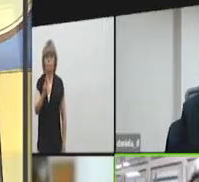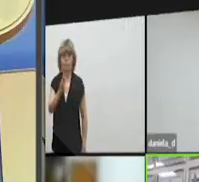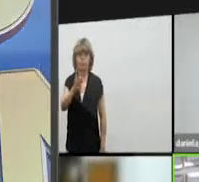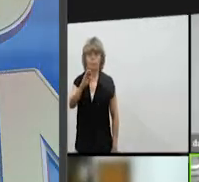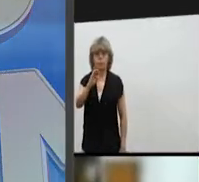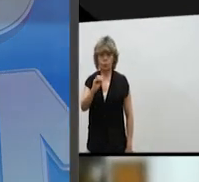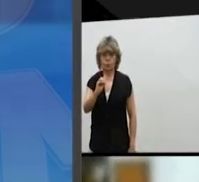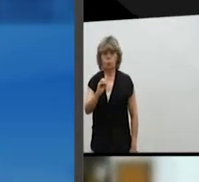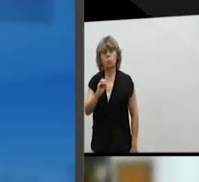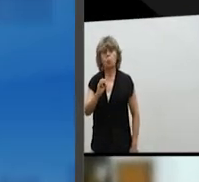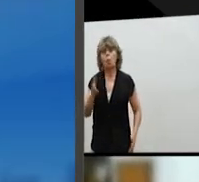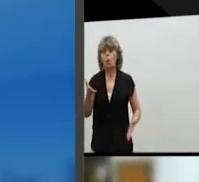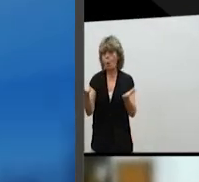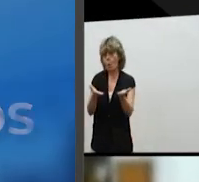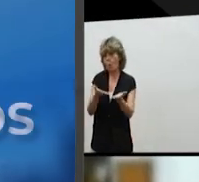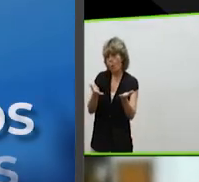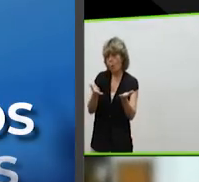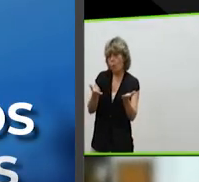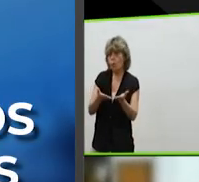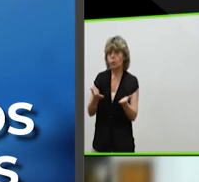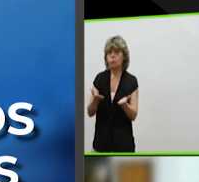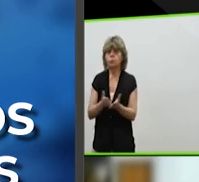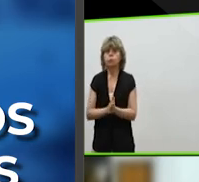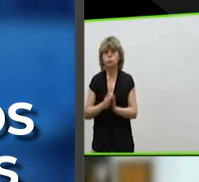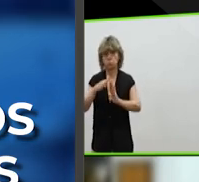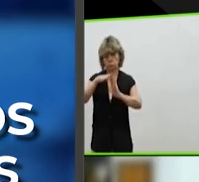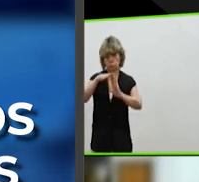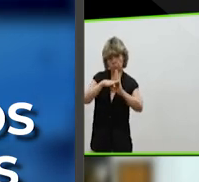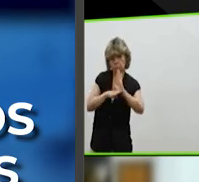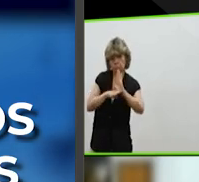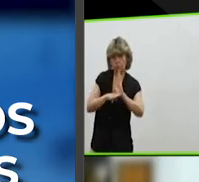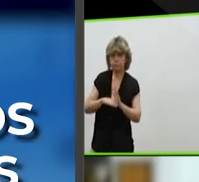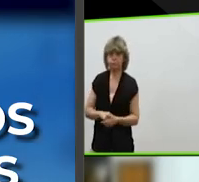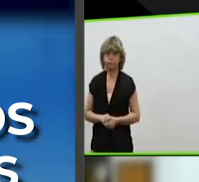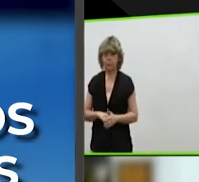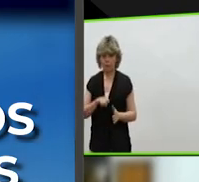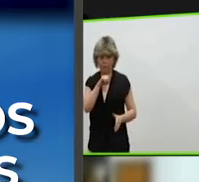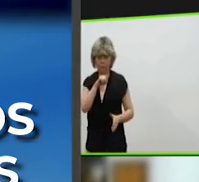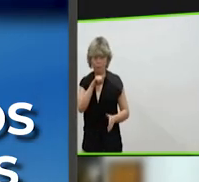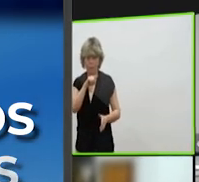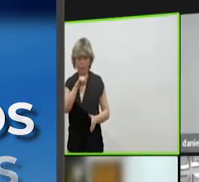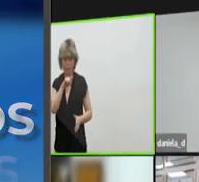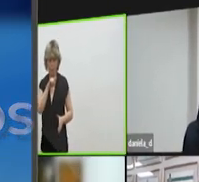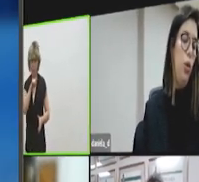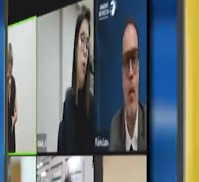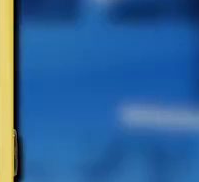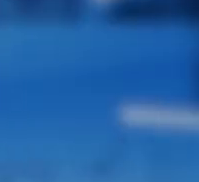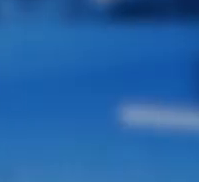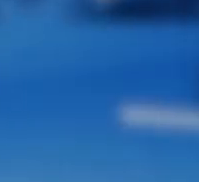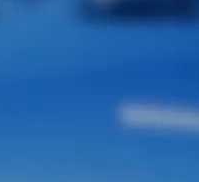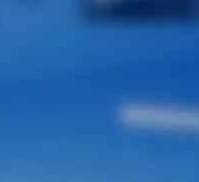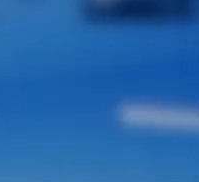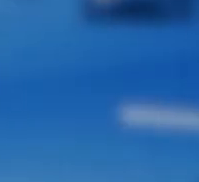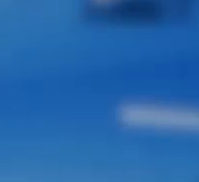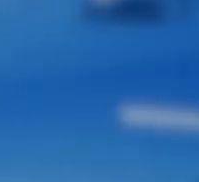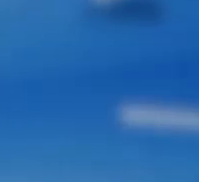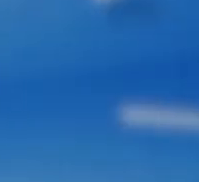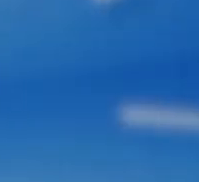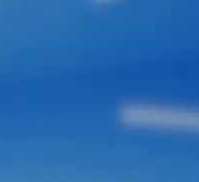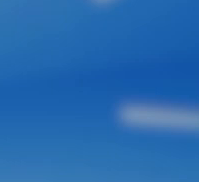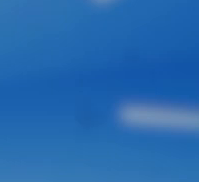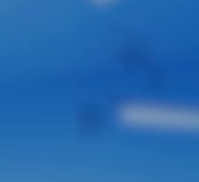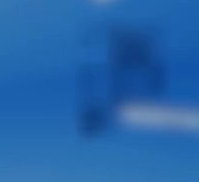A segunda Câmara do Tribunal de Contas dos Municípios do Estado de Goiás aprovou 41 processos da pauta 119 na sessão